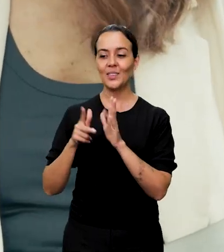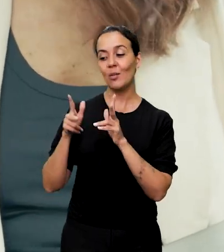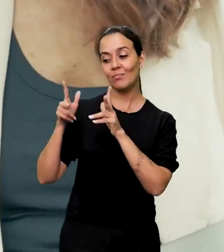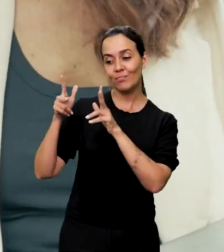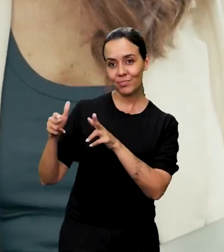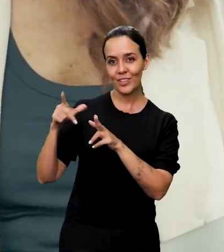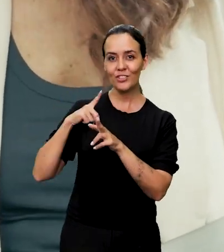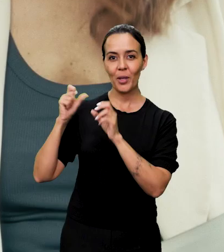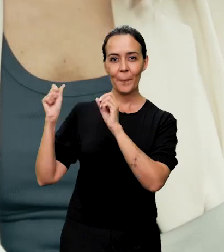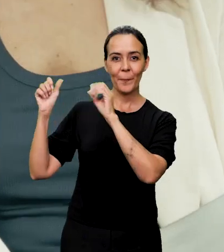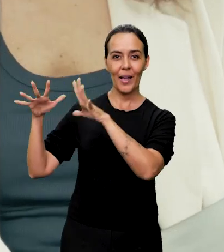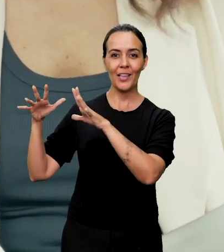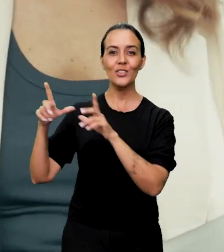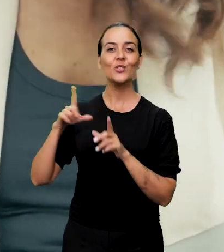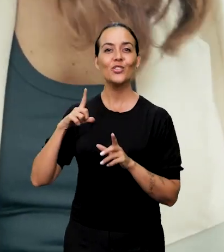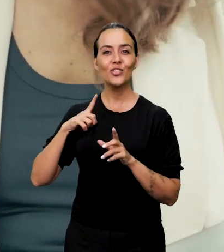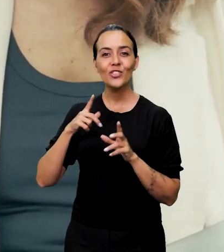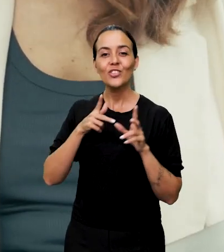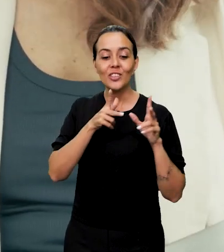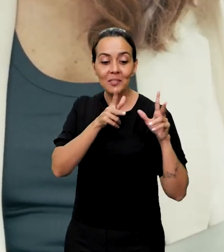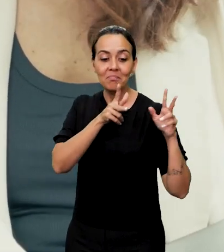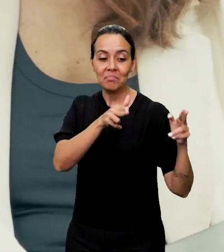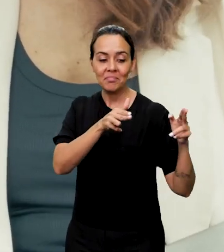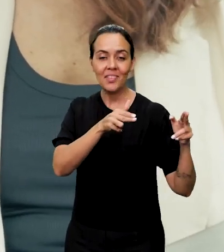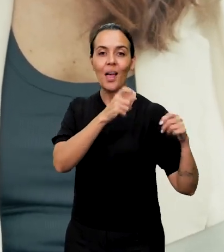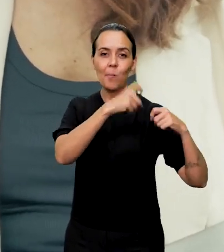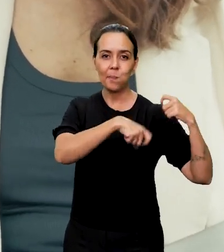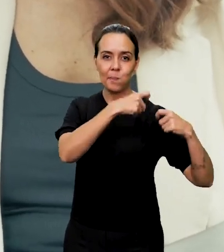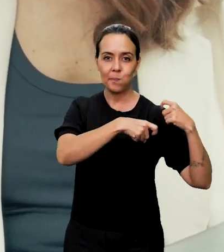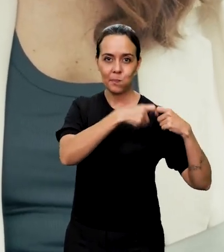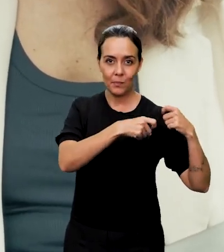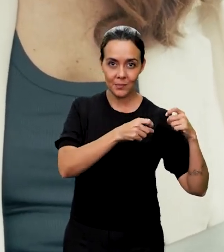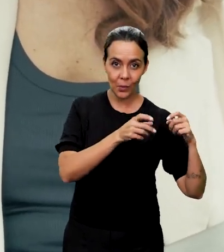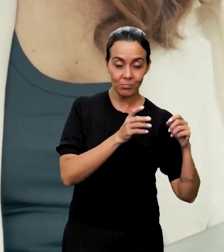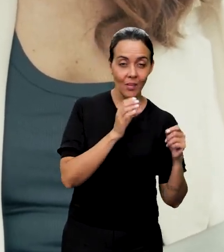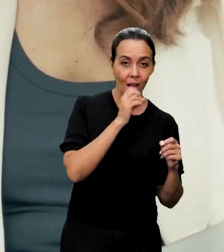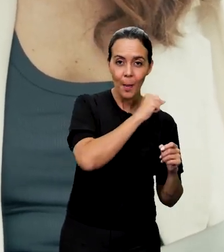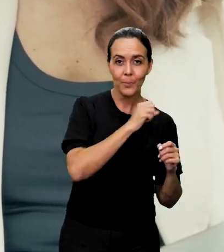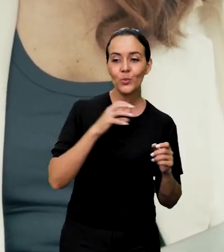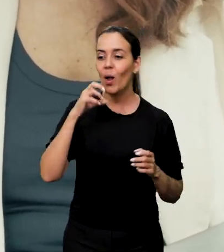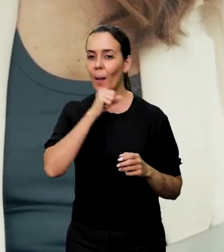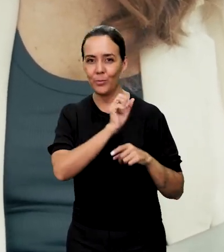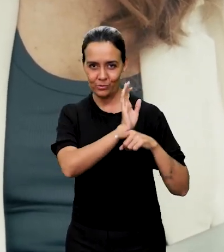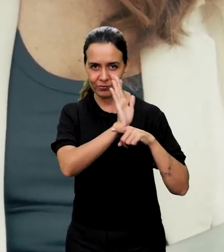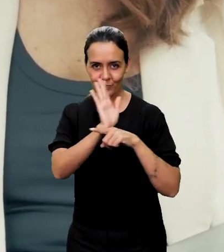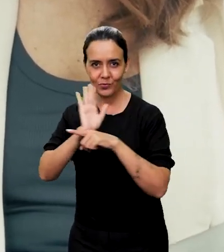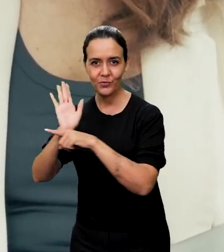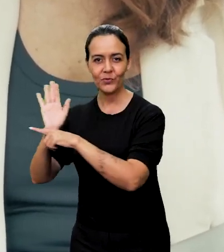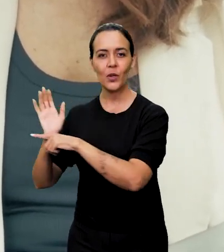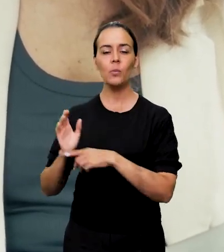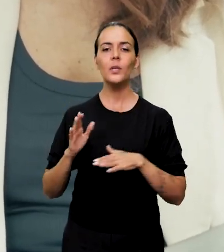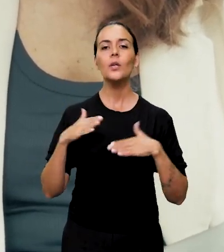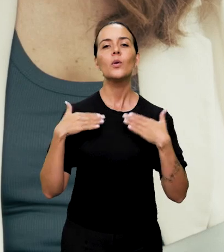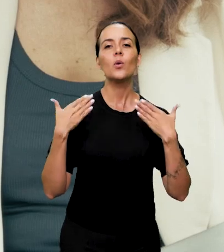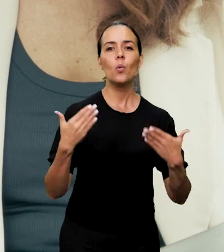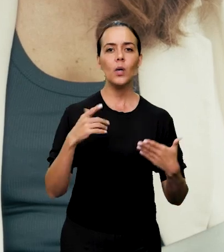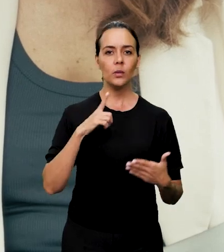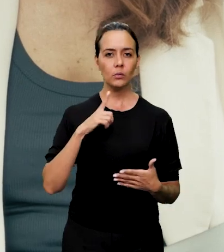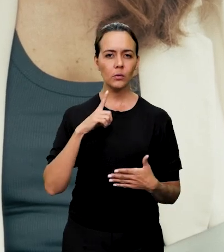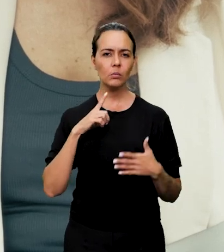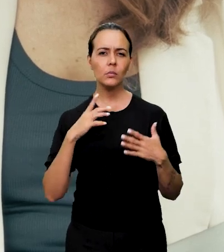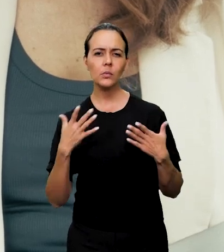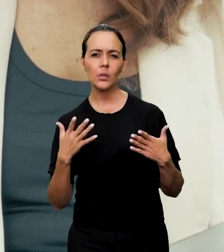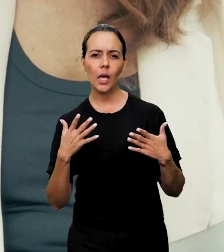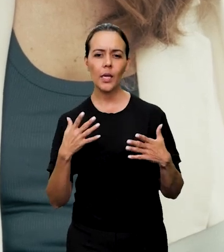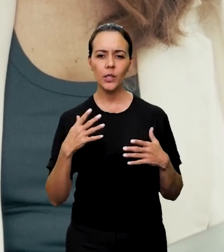alguém transando, um mágico. Acho que isso sempre teve posto. E eu acho que depois, né, quando você constitui ali